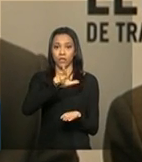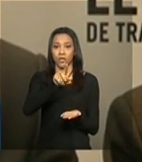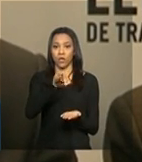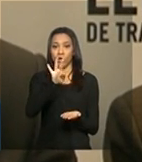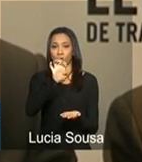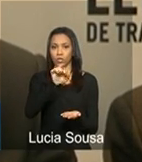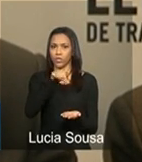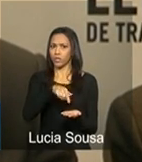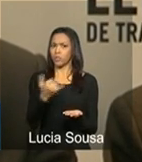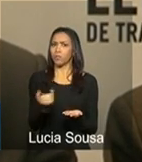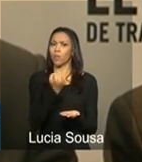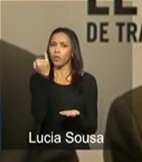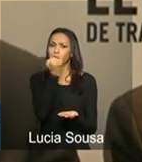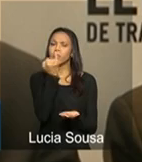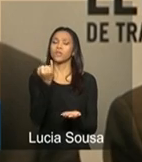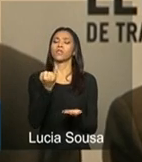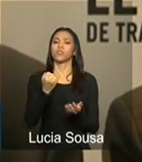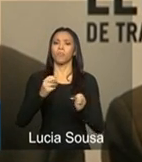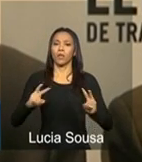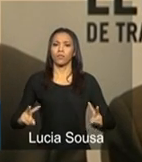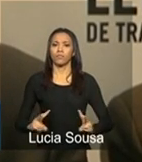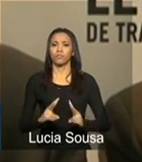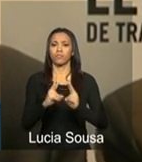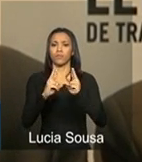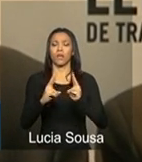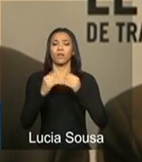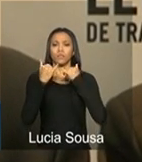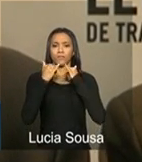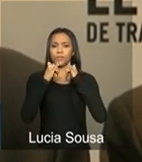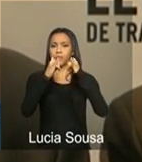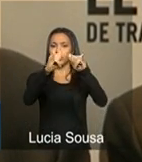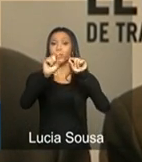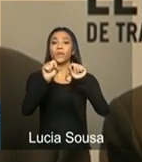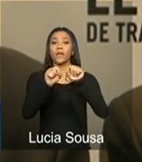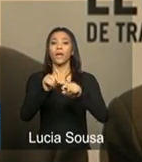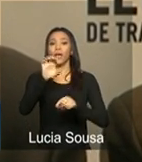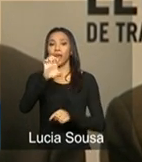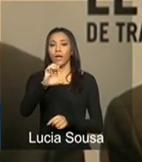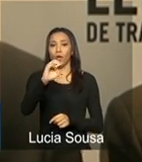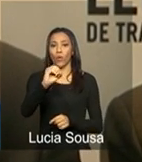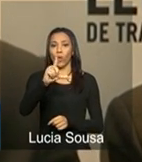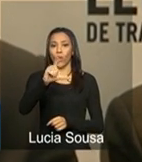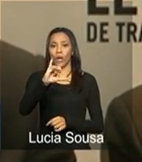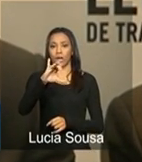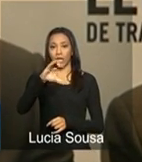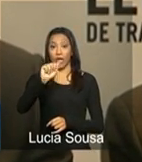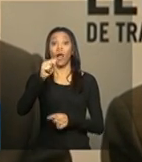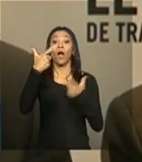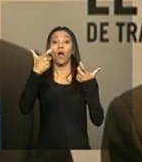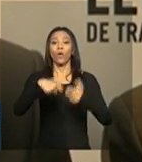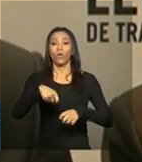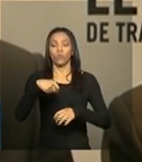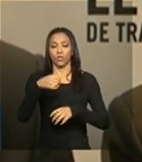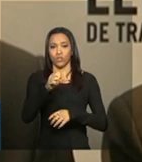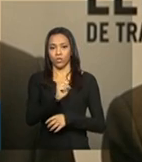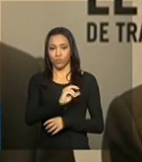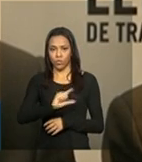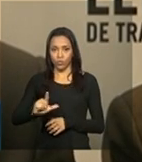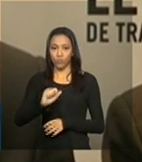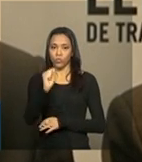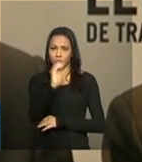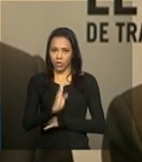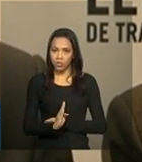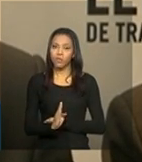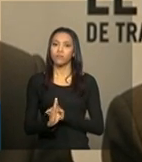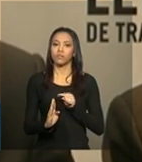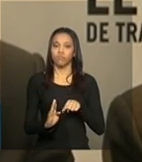escoamento de energia das usinas eólicas localizadas na região sul do Brasil, e também, especificamente, o A2,